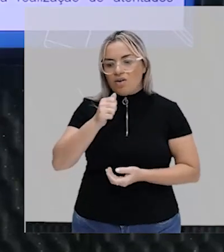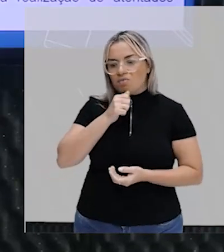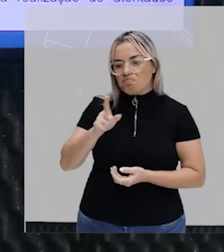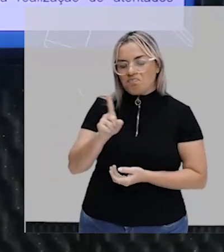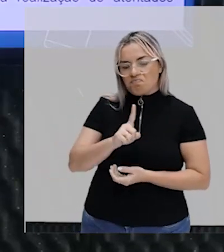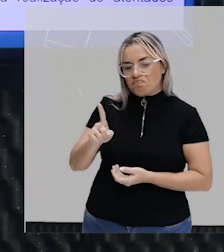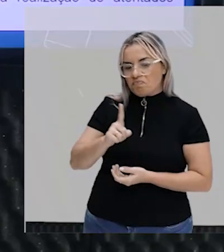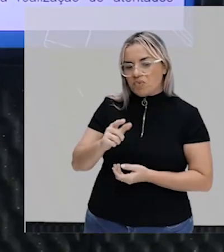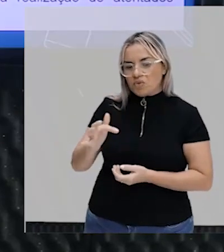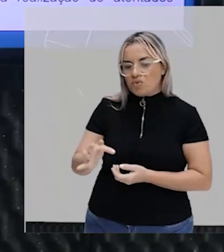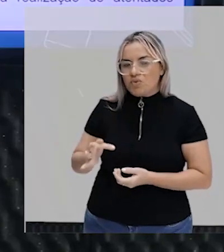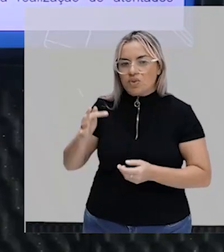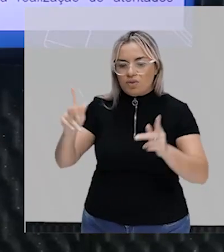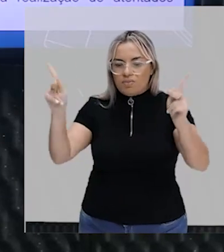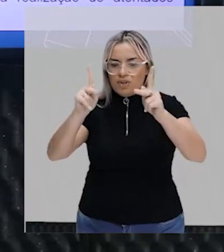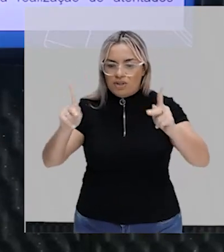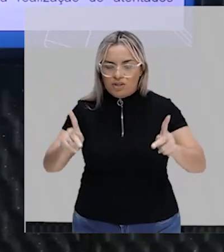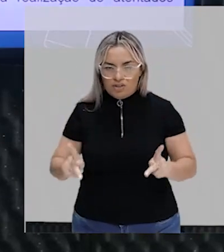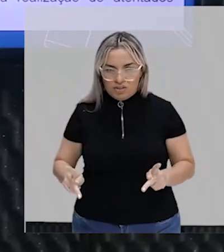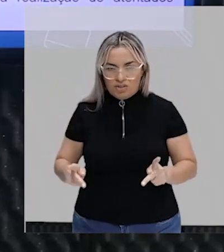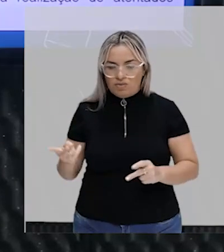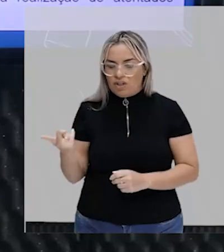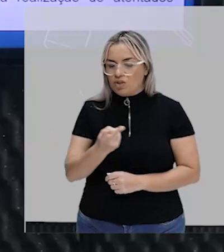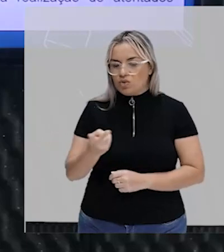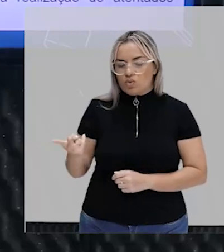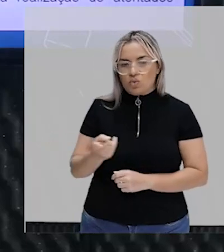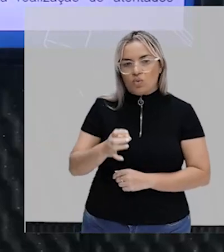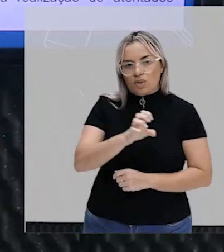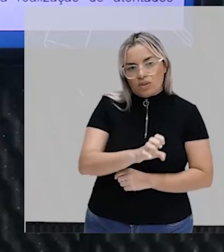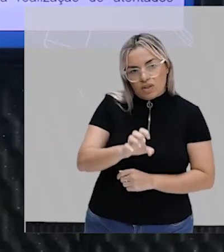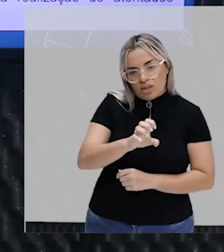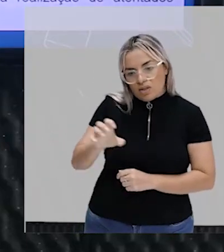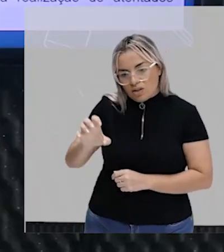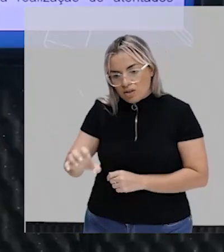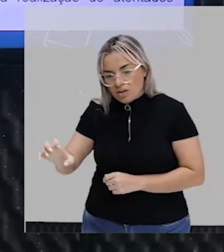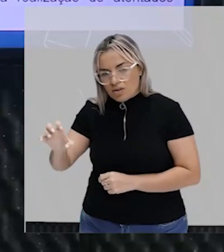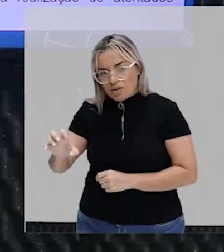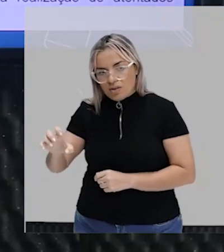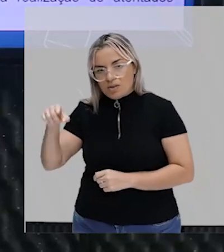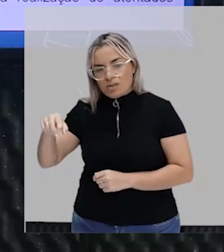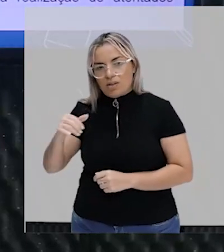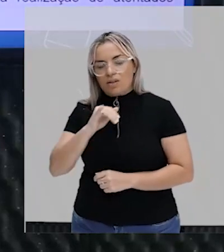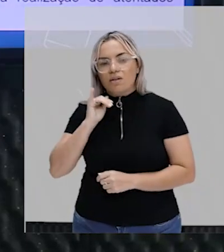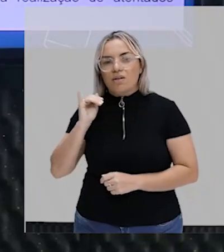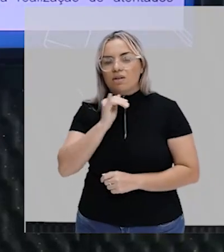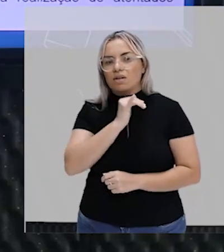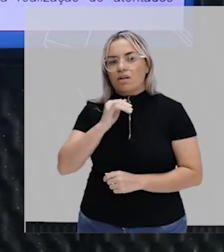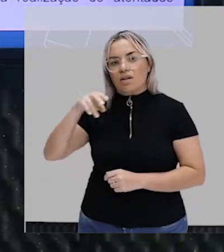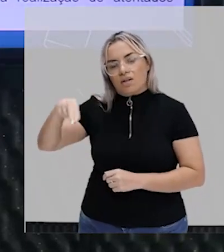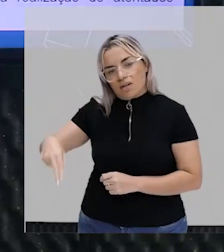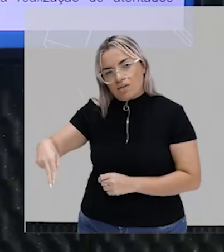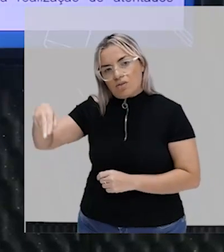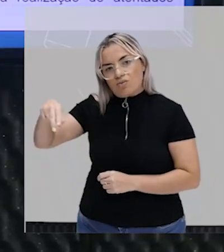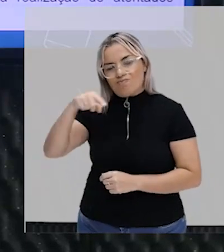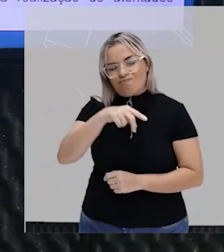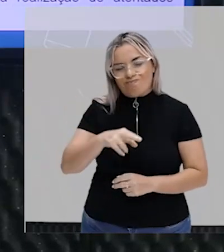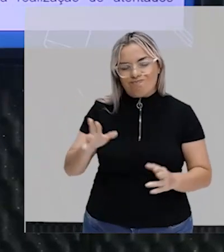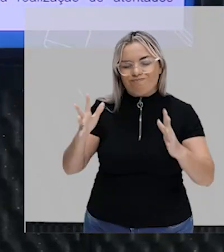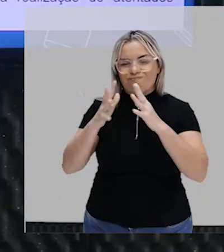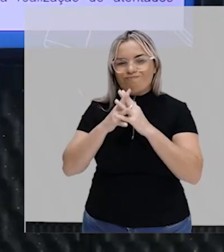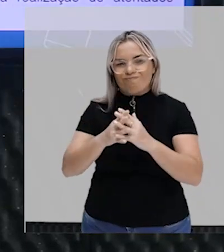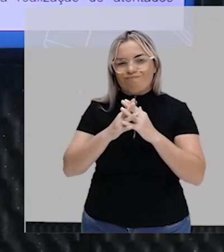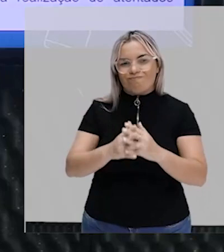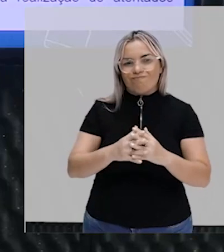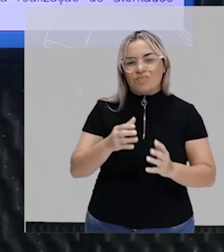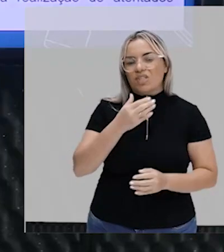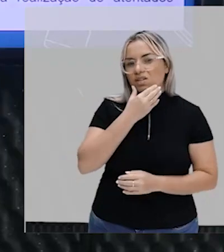partes. De fato, ainda essa rixa entre a parte da Irlanda do Norte e a Inglaterra, ela é antiga, especificamente, que a Inglaterra é o comando